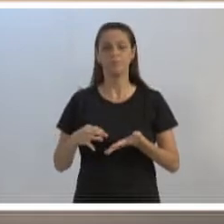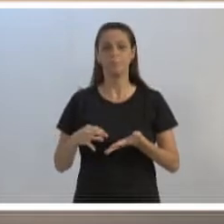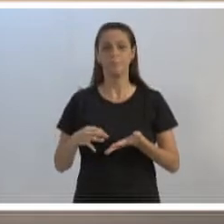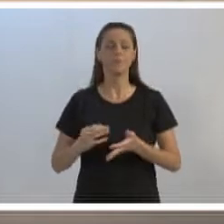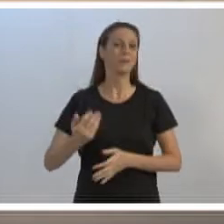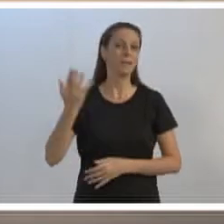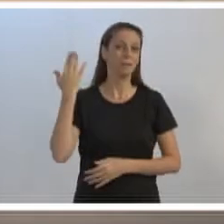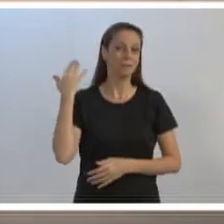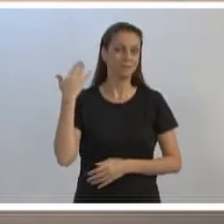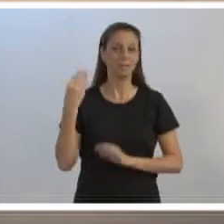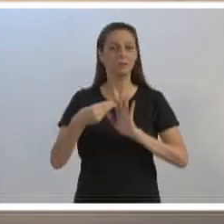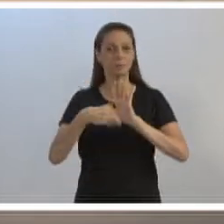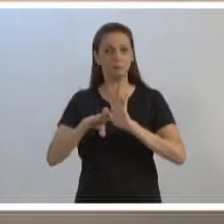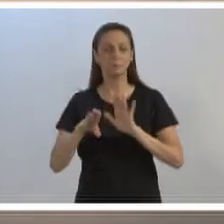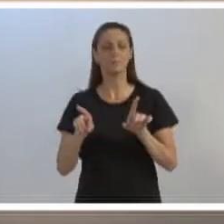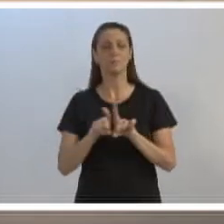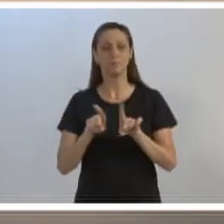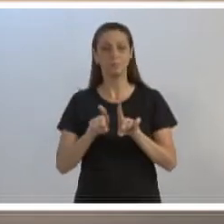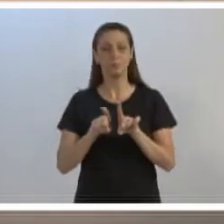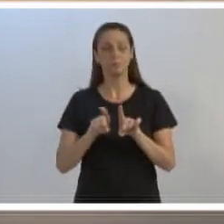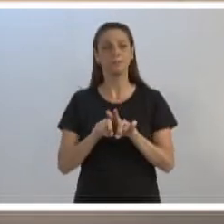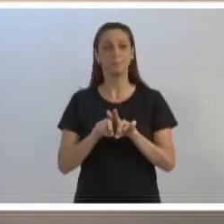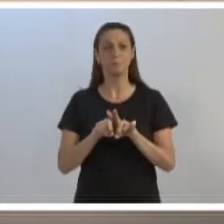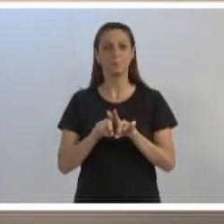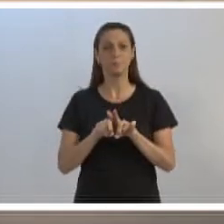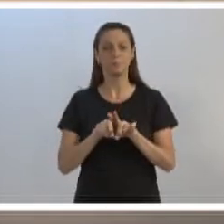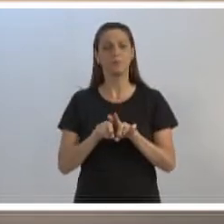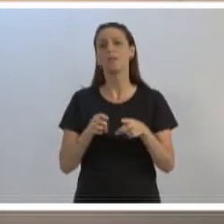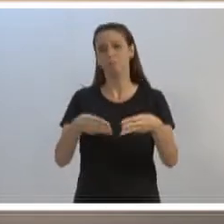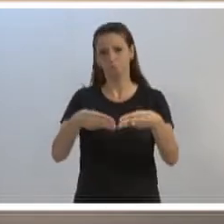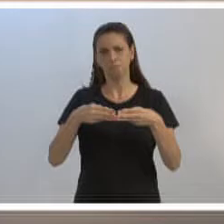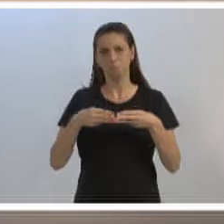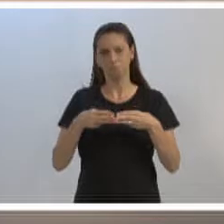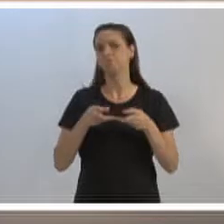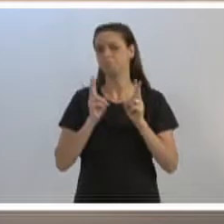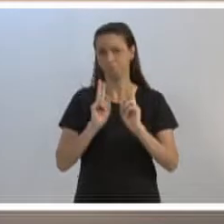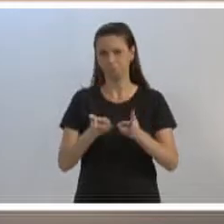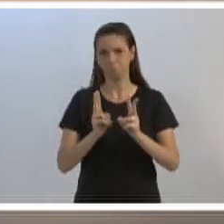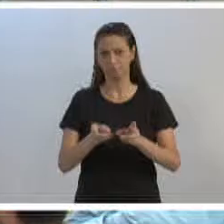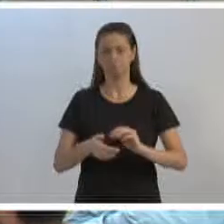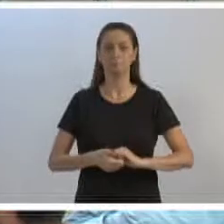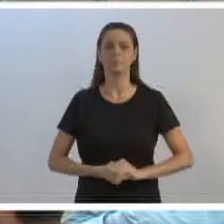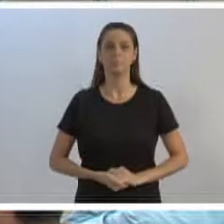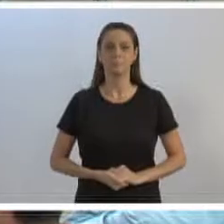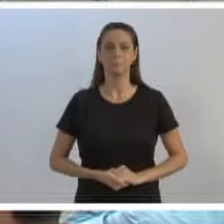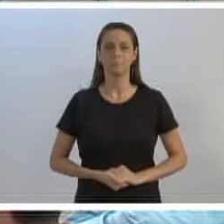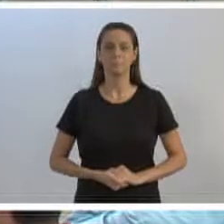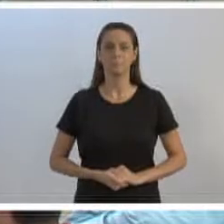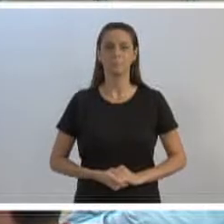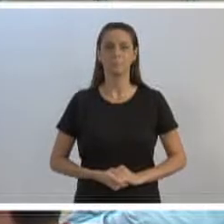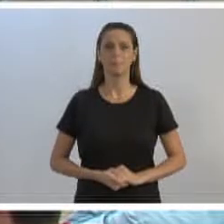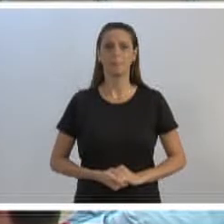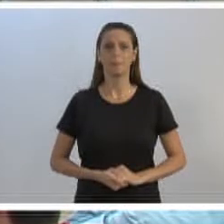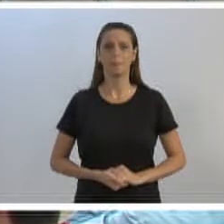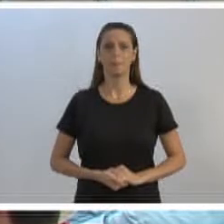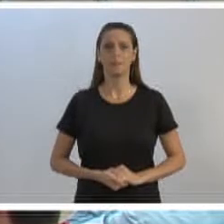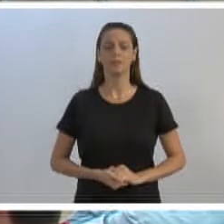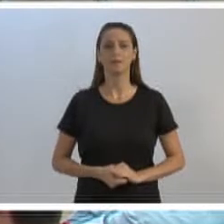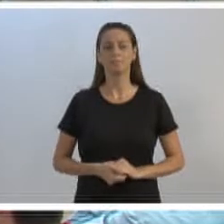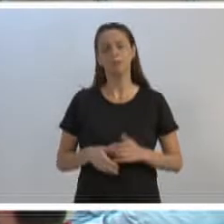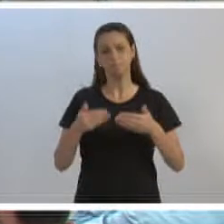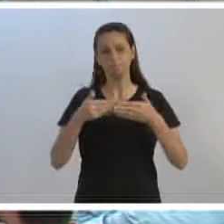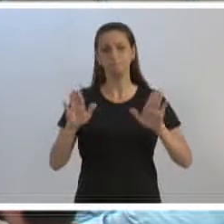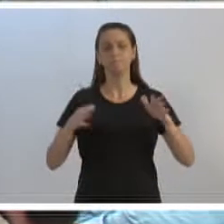quando indicarem os coautores, na mesma moção. Então, vamos deixar para a abertura de discussão.